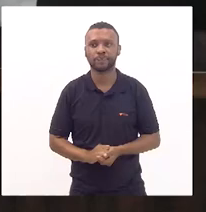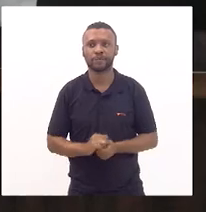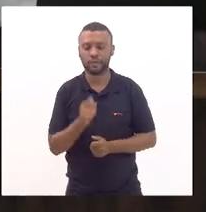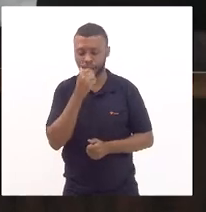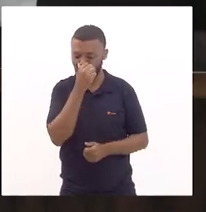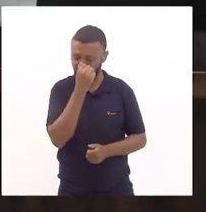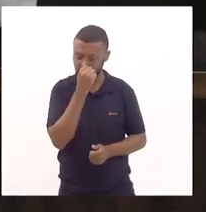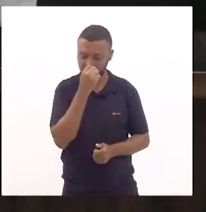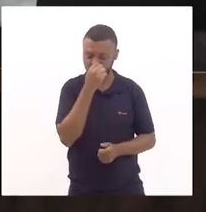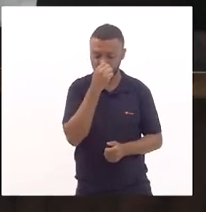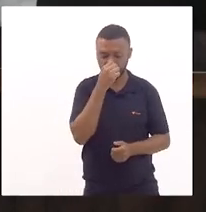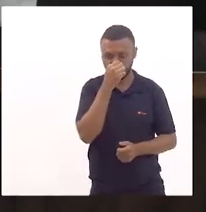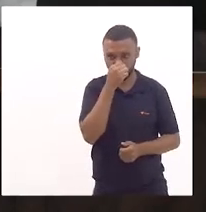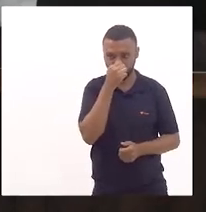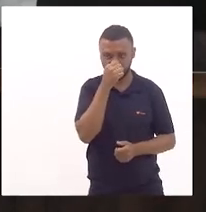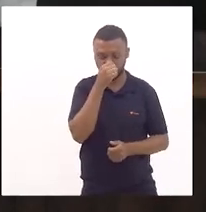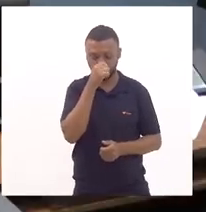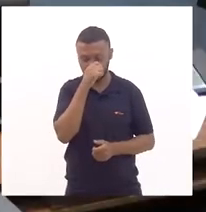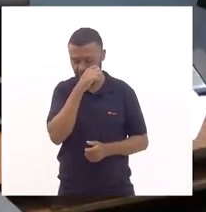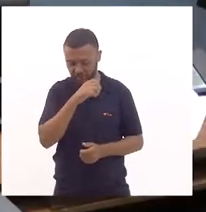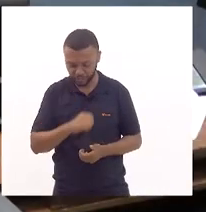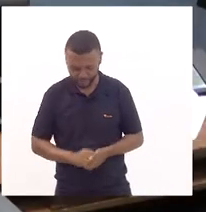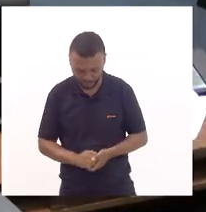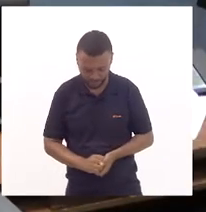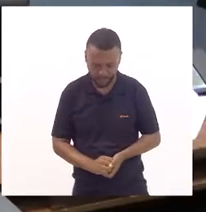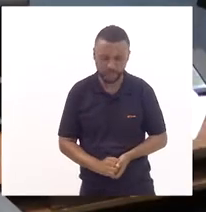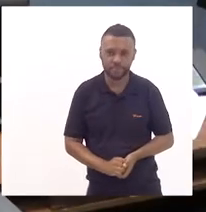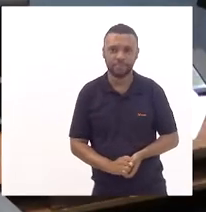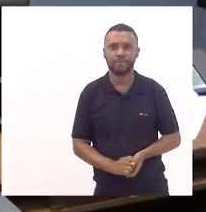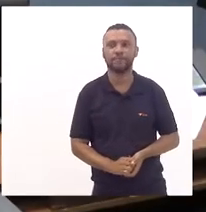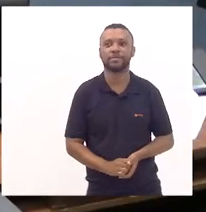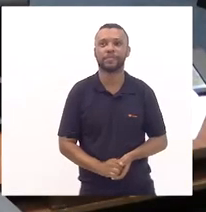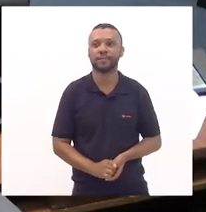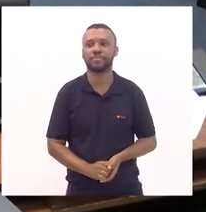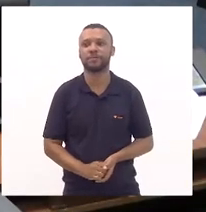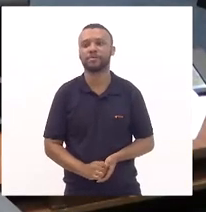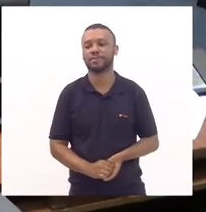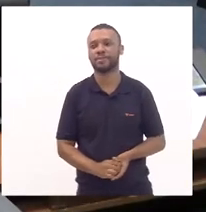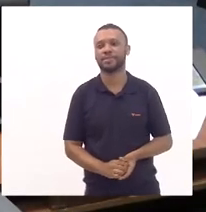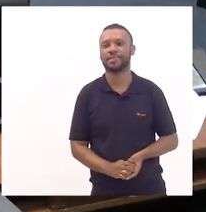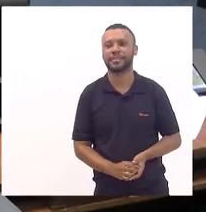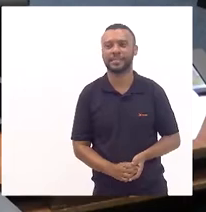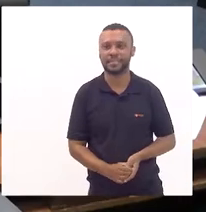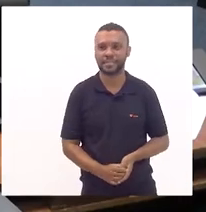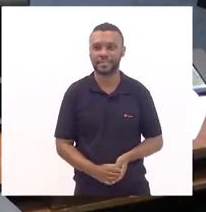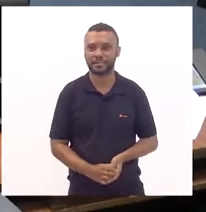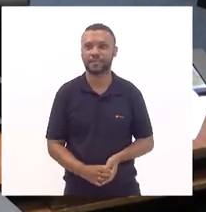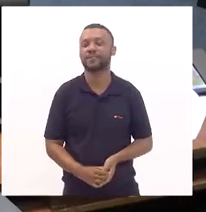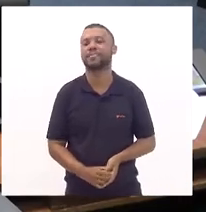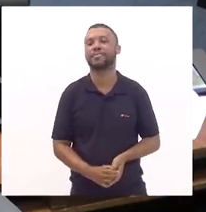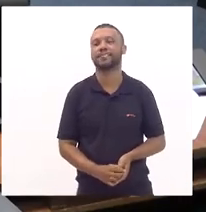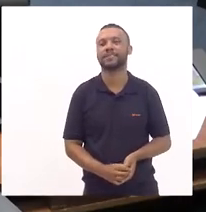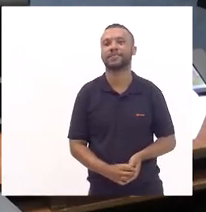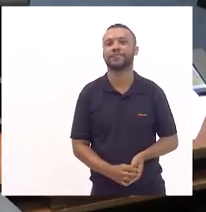Não, ele pediu não, dos a dois. Esse. O do primeiro e o do senhor, dos dois. Vossa Excelência, deputado